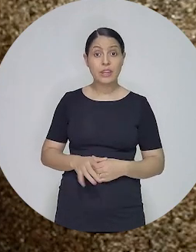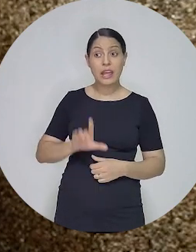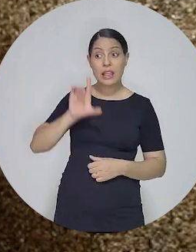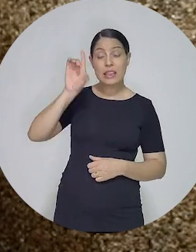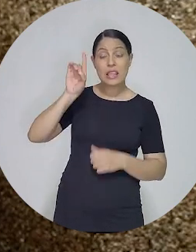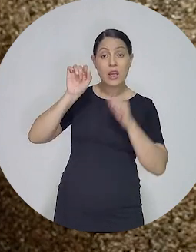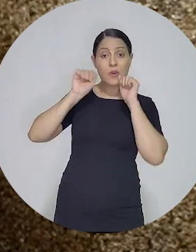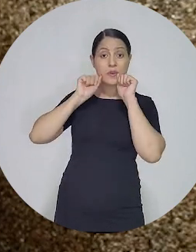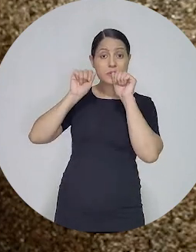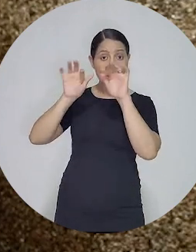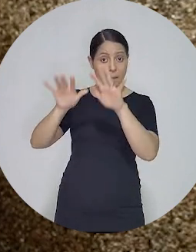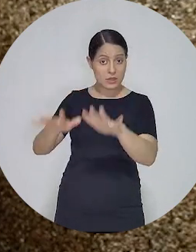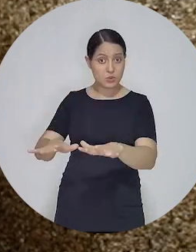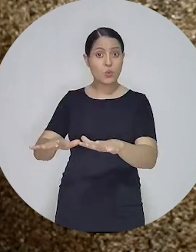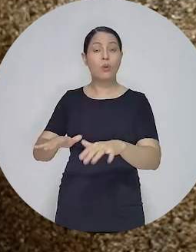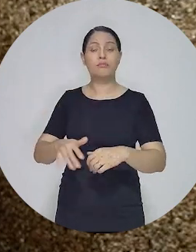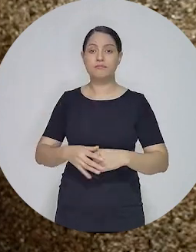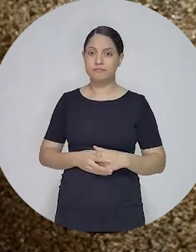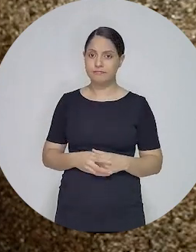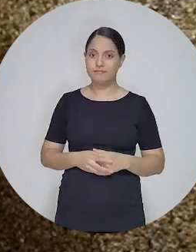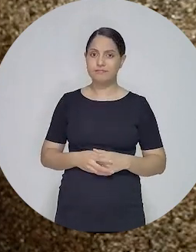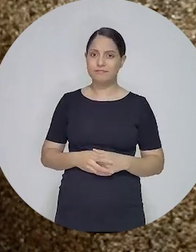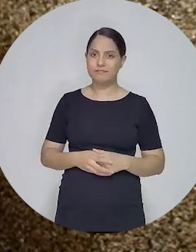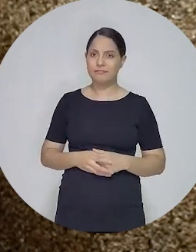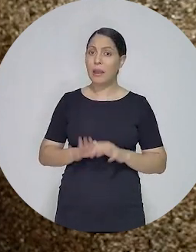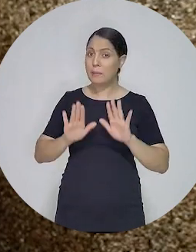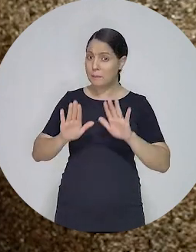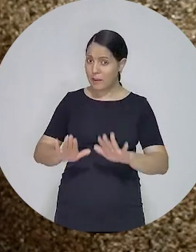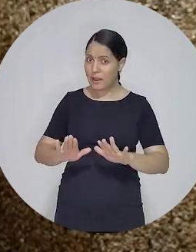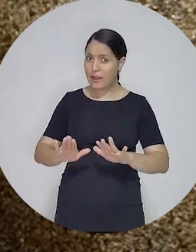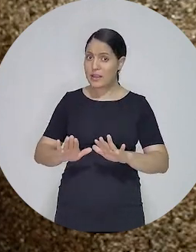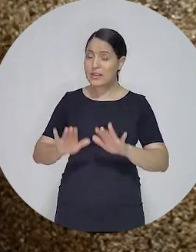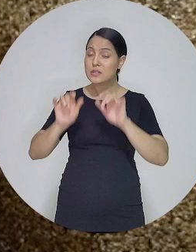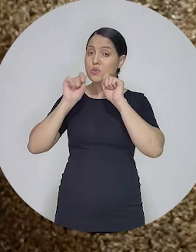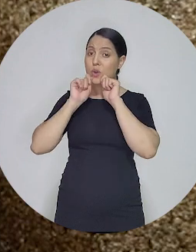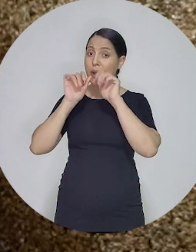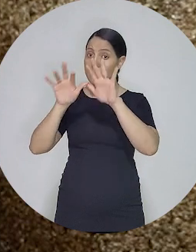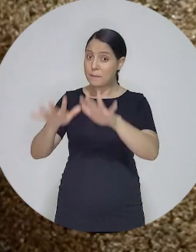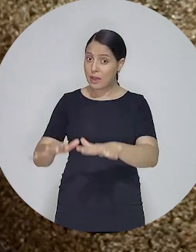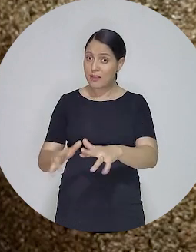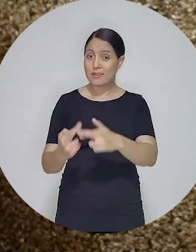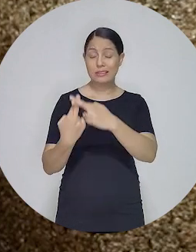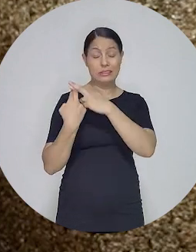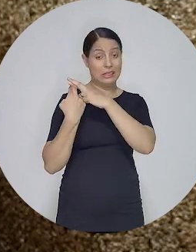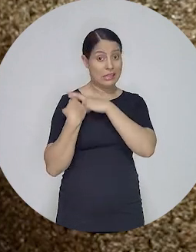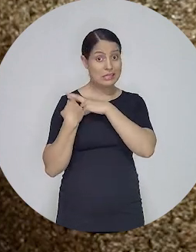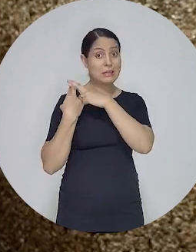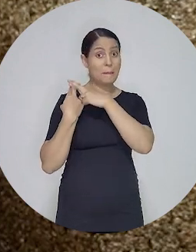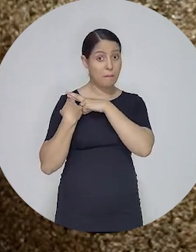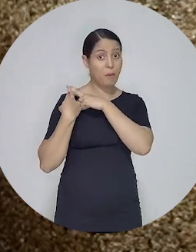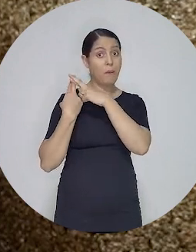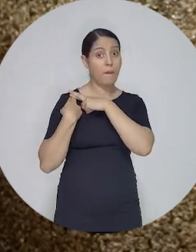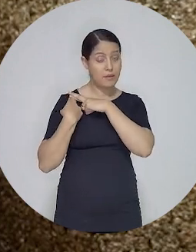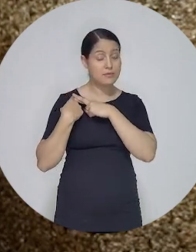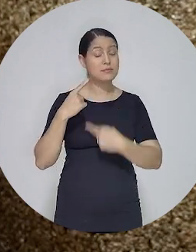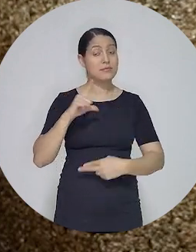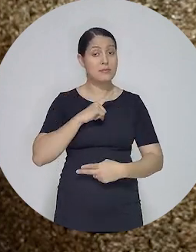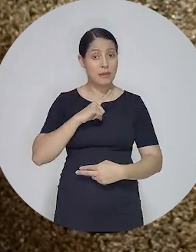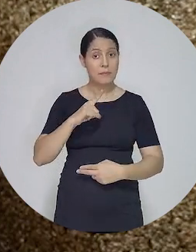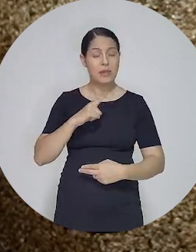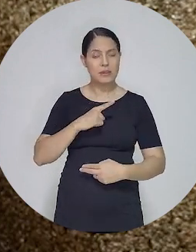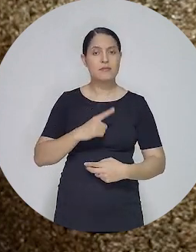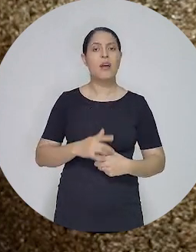isso é uma bênção de Deus, mas uma bênção com muita